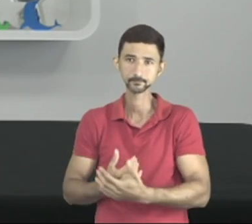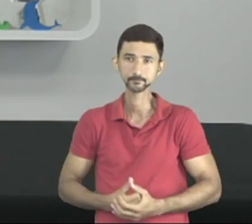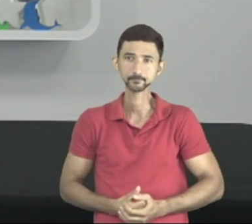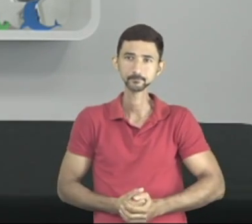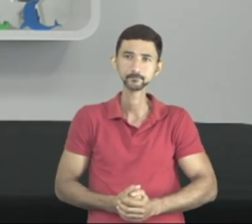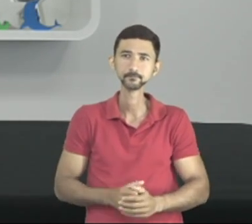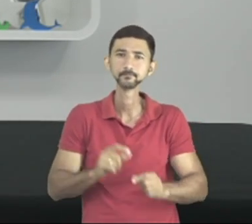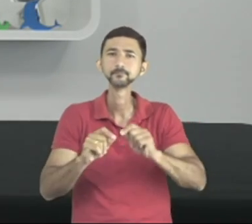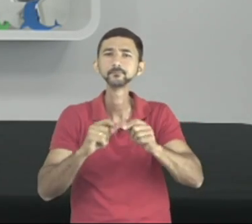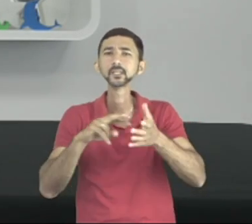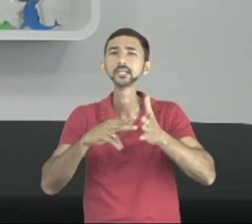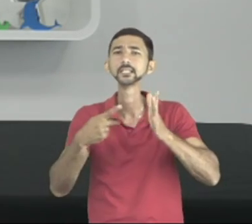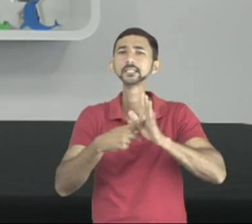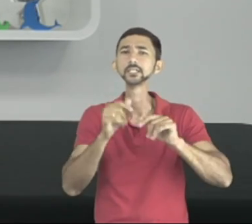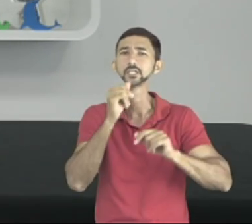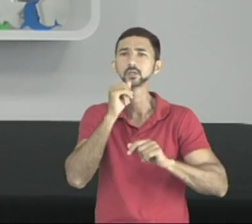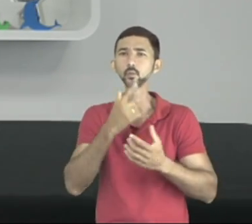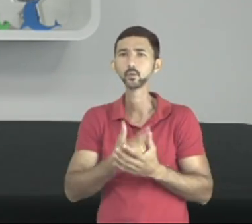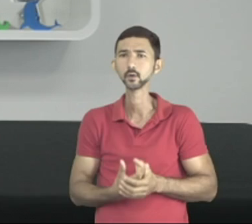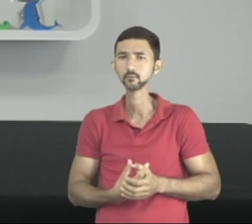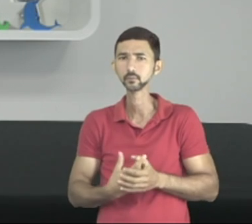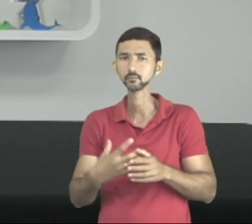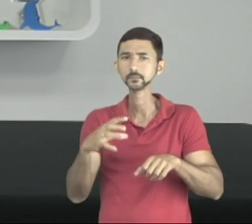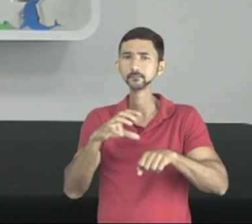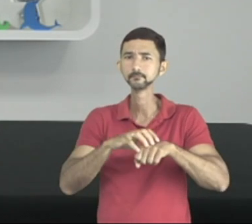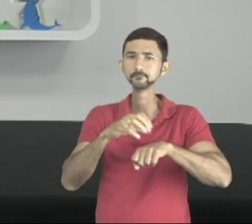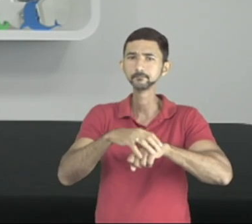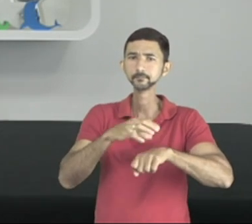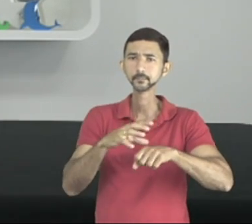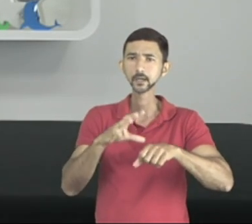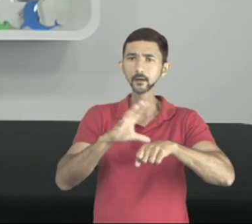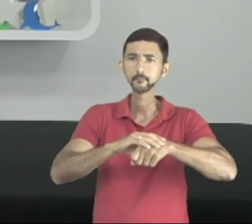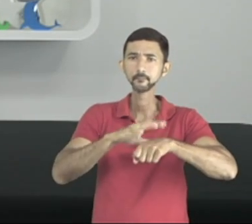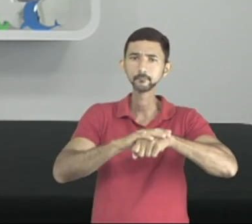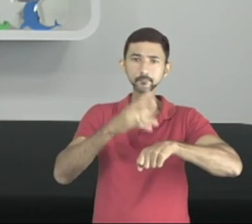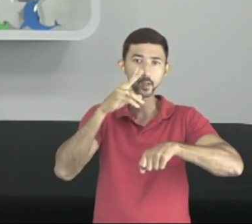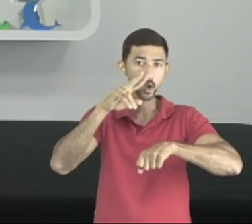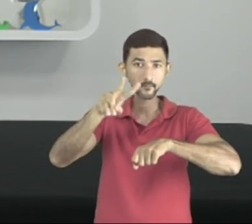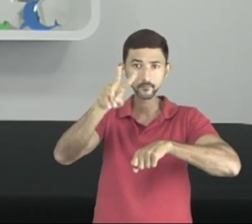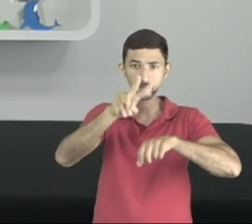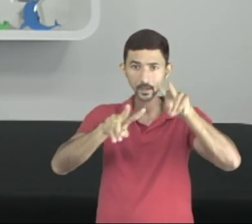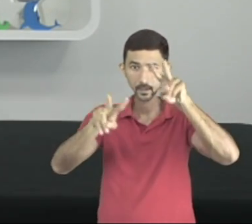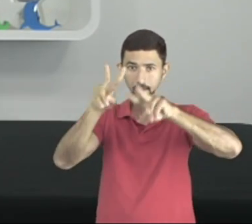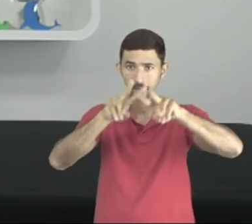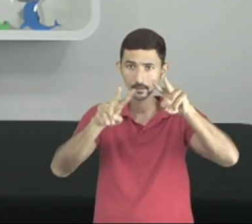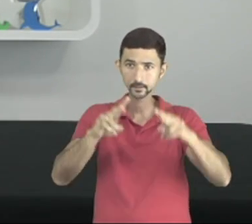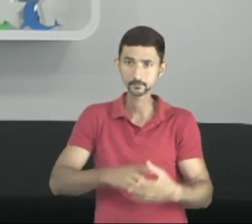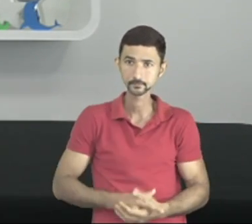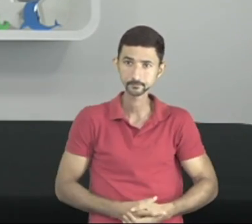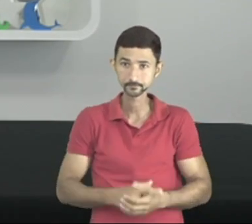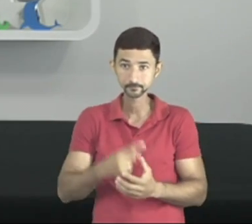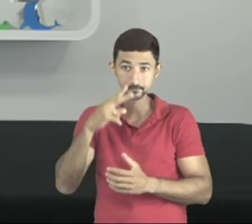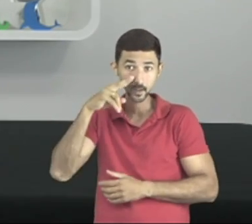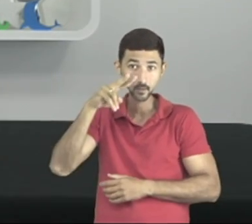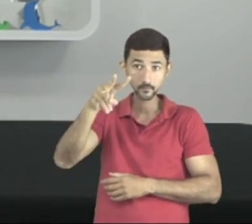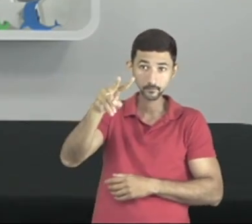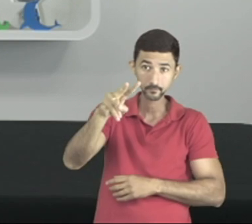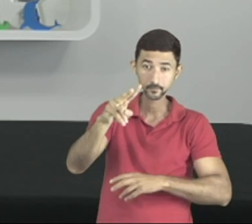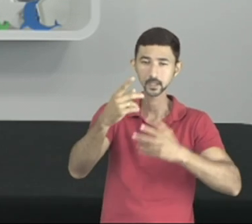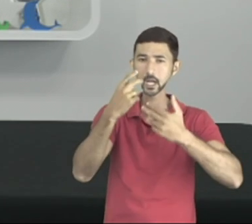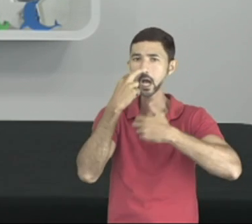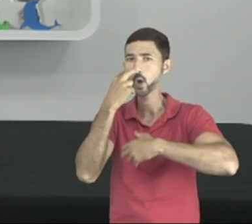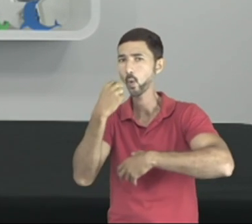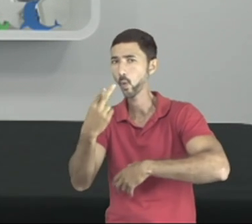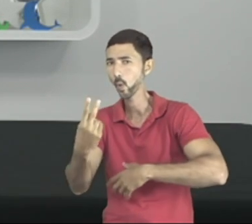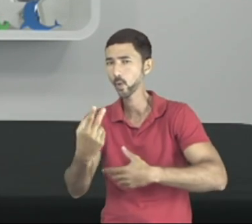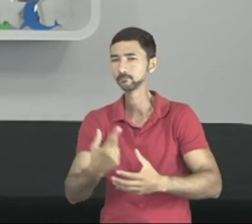Organolépticas quer dizer, eu vou sentir pela visão, eu vou enxergar as